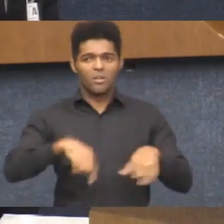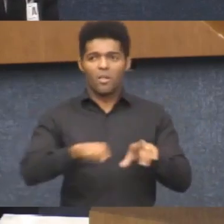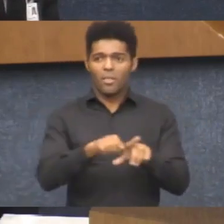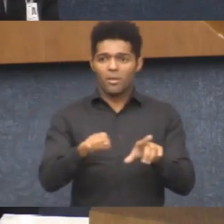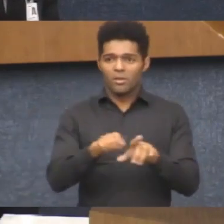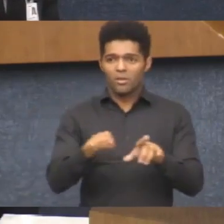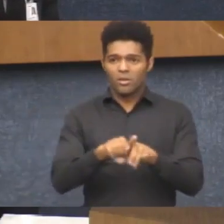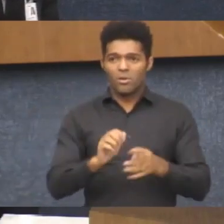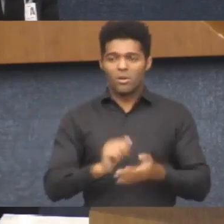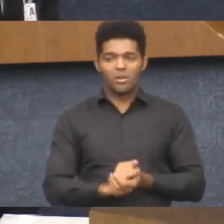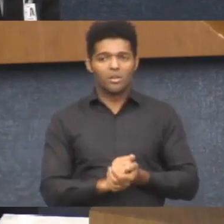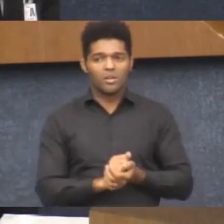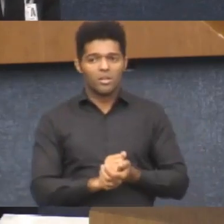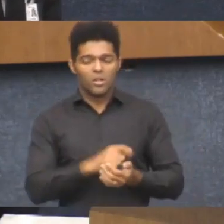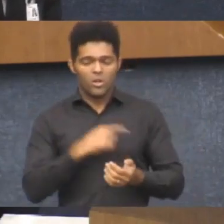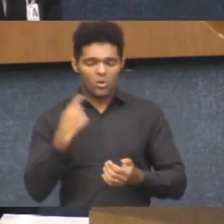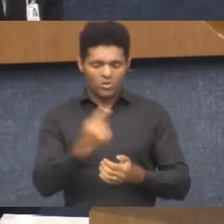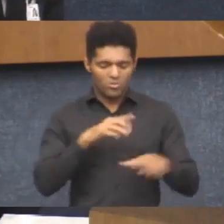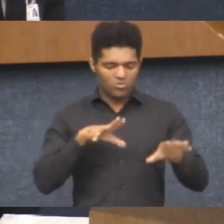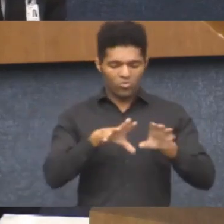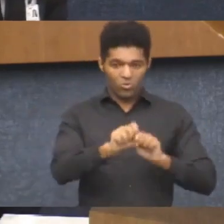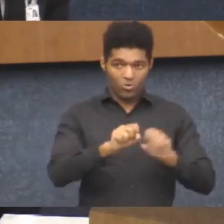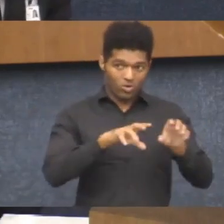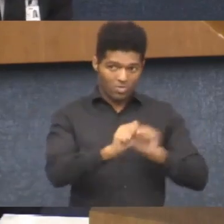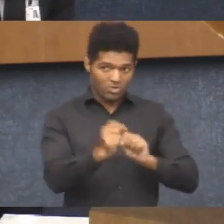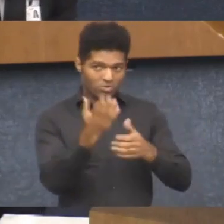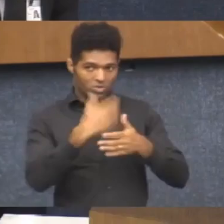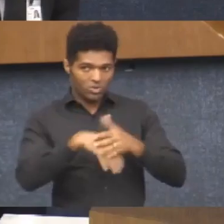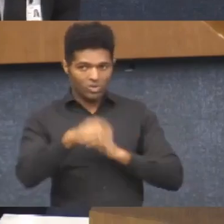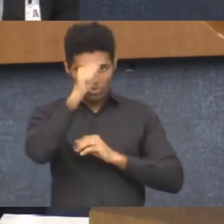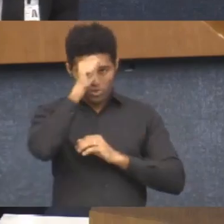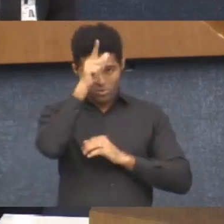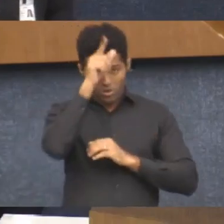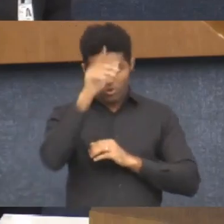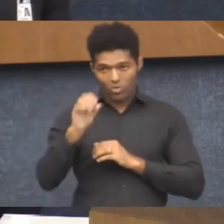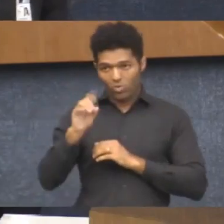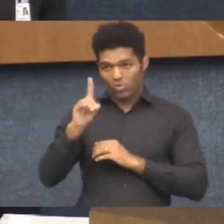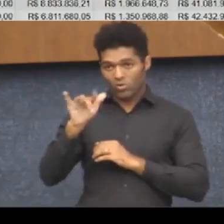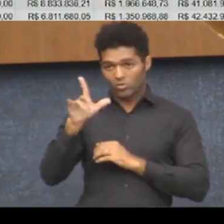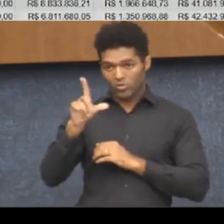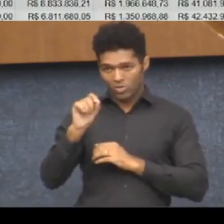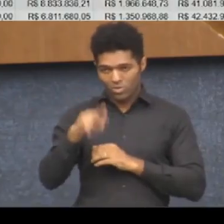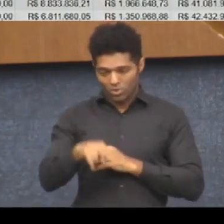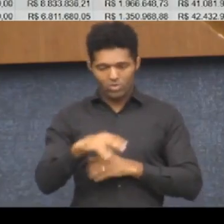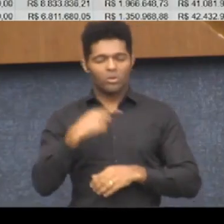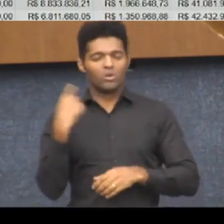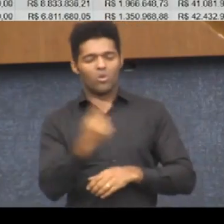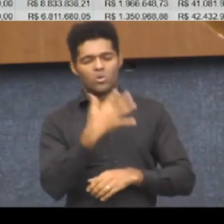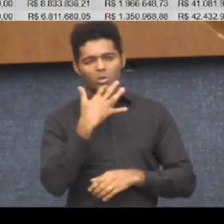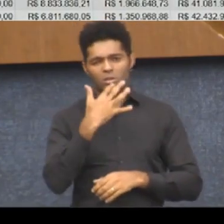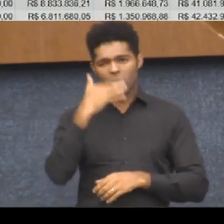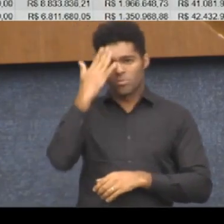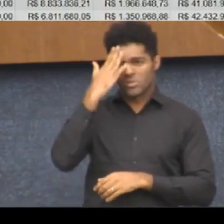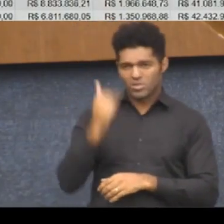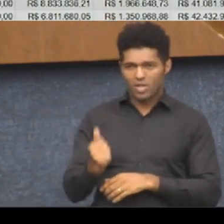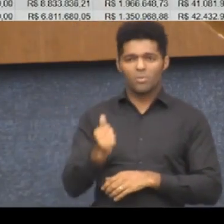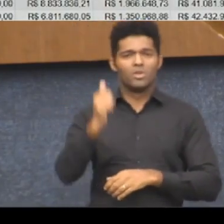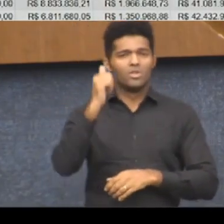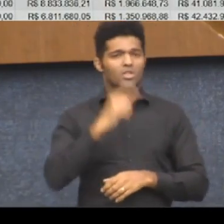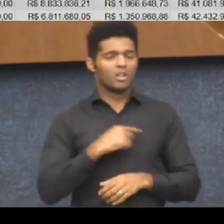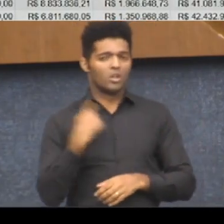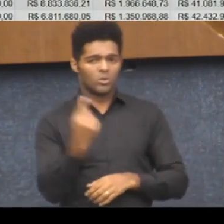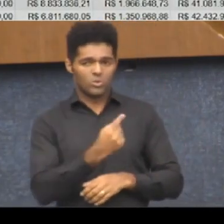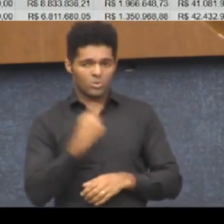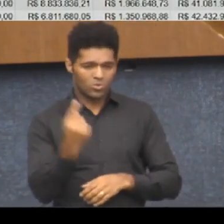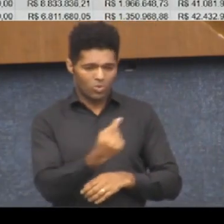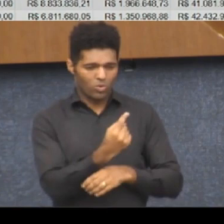formados pela residência, né, aqui no Odilon, a gente conhece e sabe muito bem que nossos preceptores, por exemplo, não têm sua bonificação para